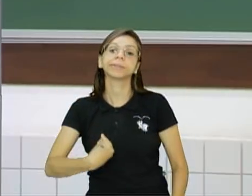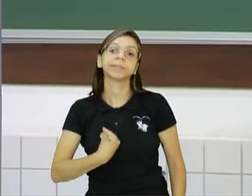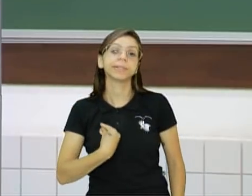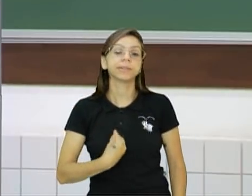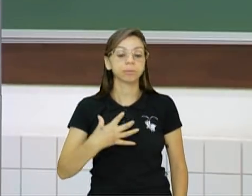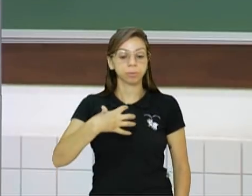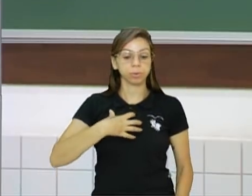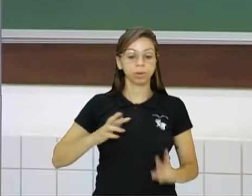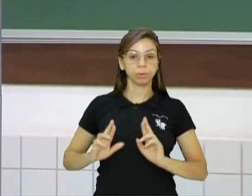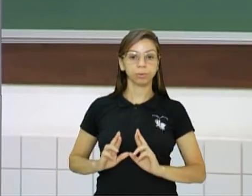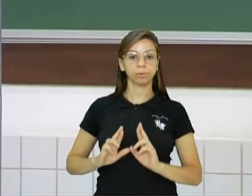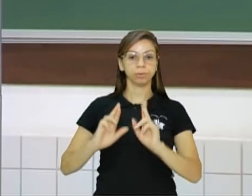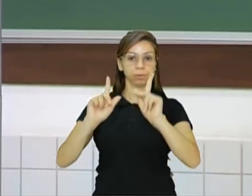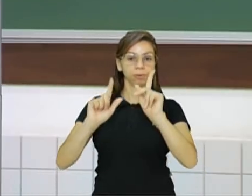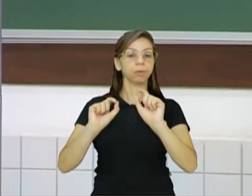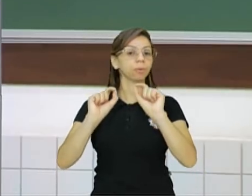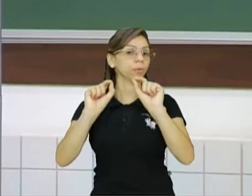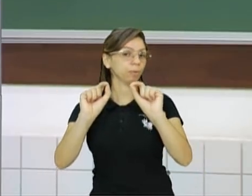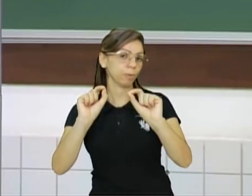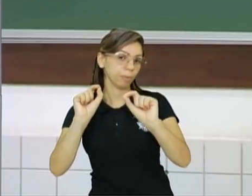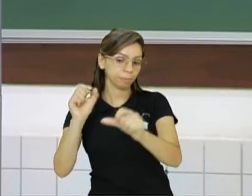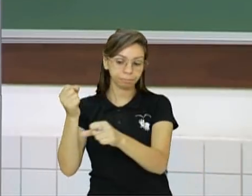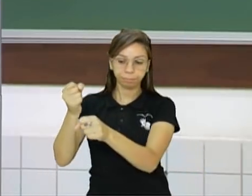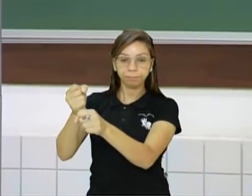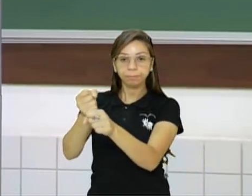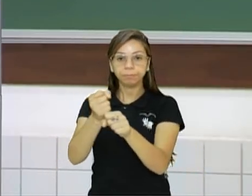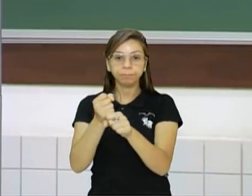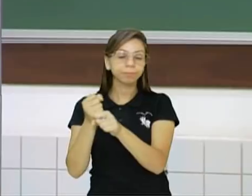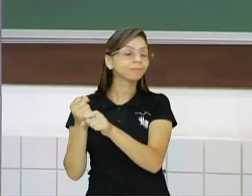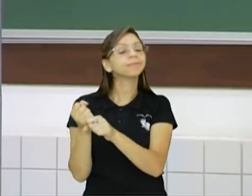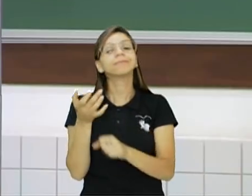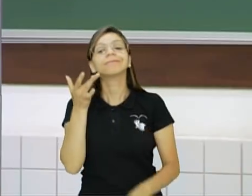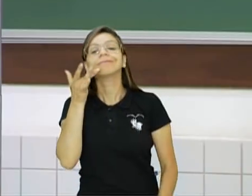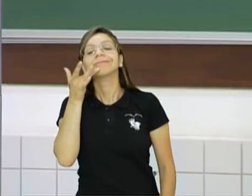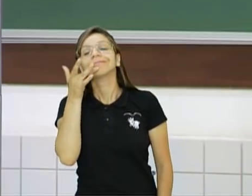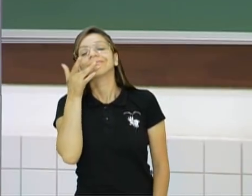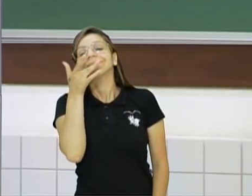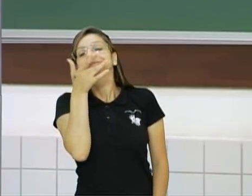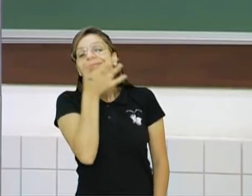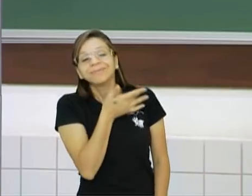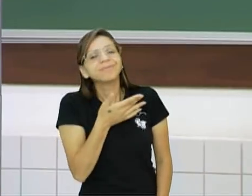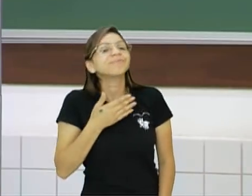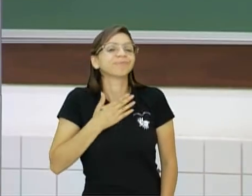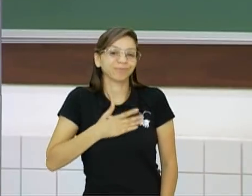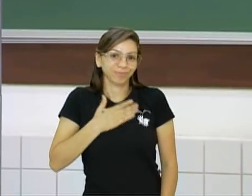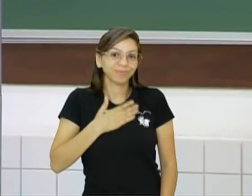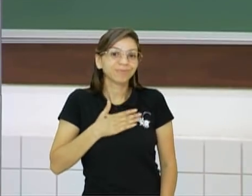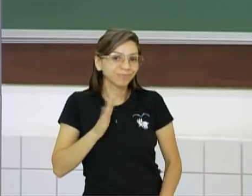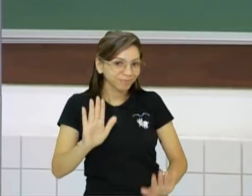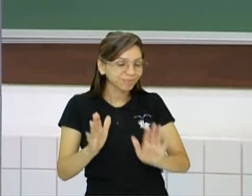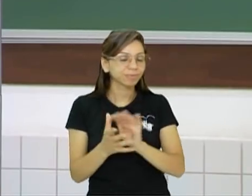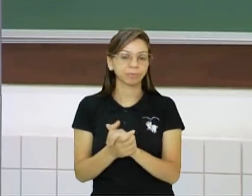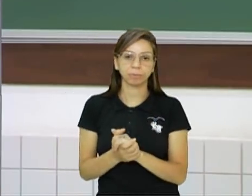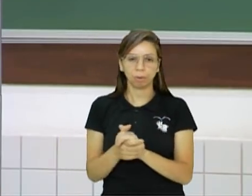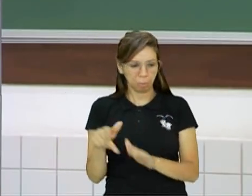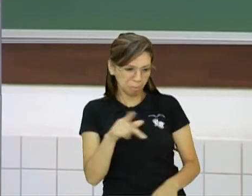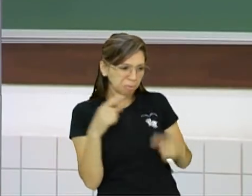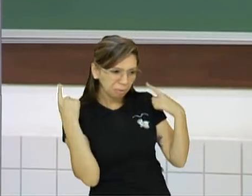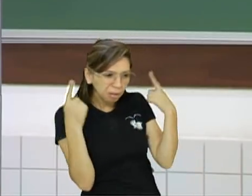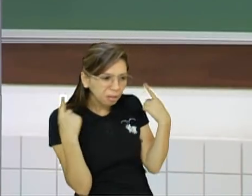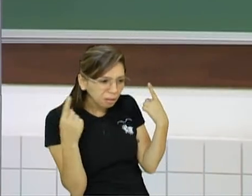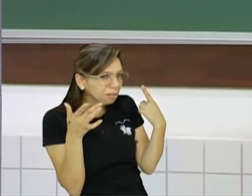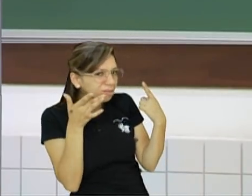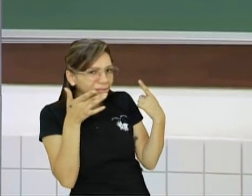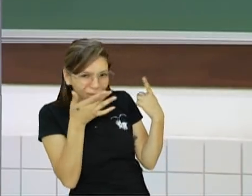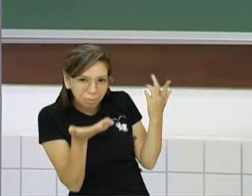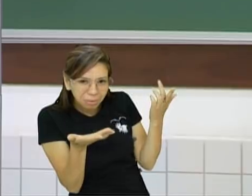diferente. Nós vamos construir de uma forma gostosa, saborosa. Prof, tá louca?